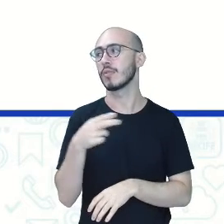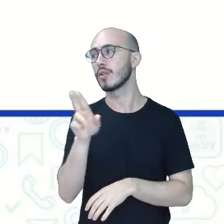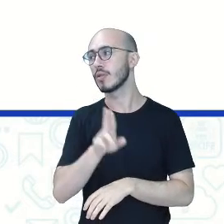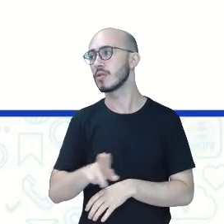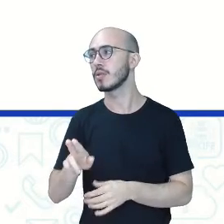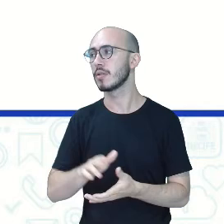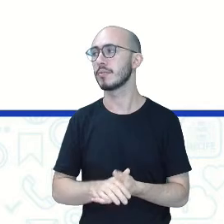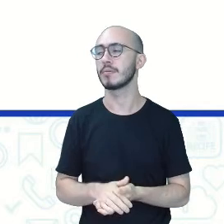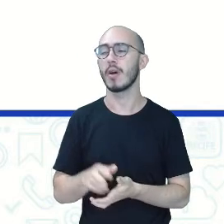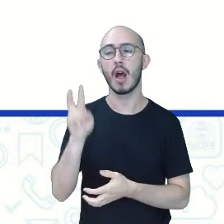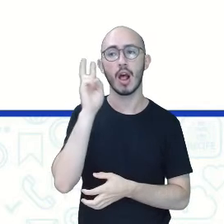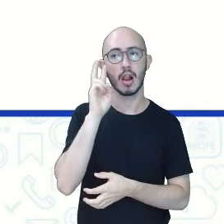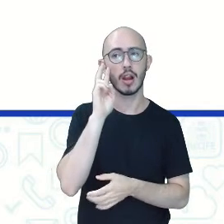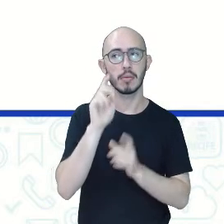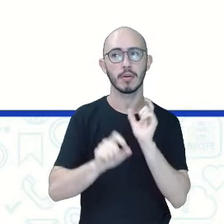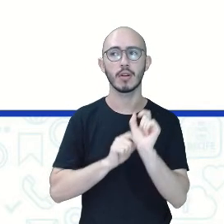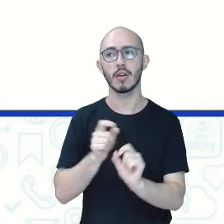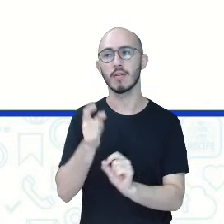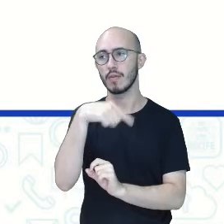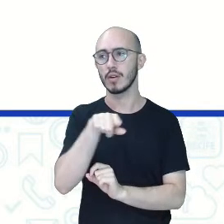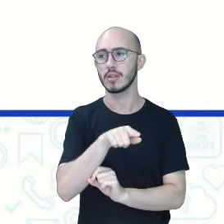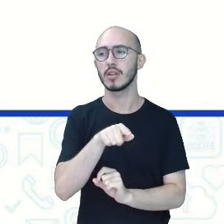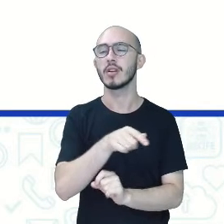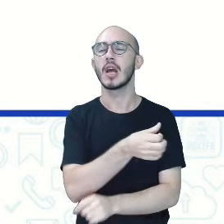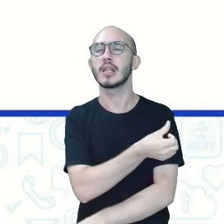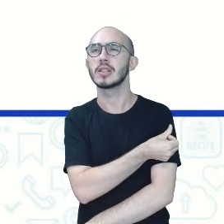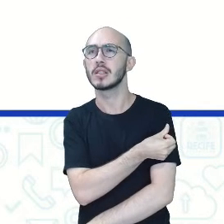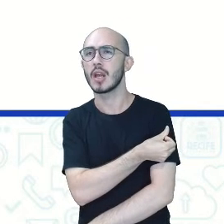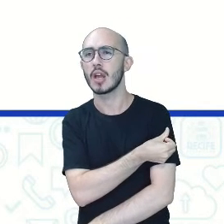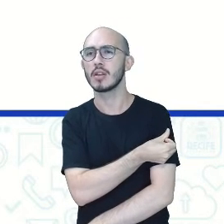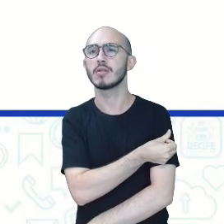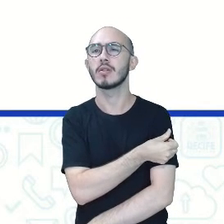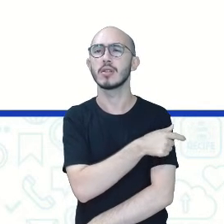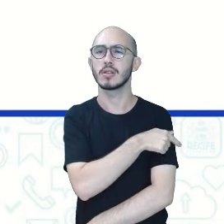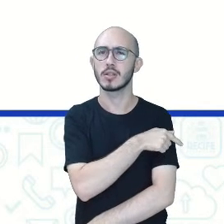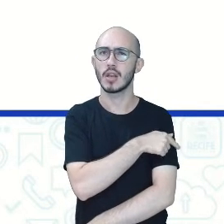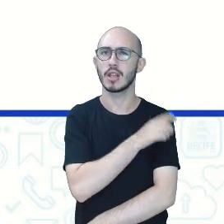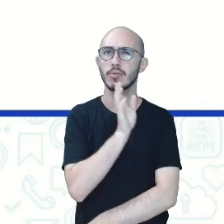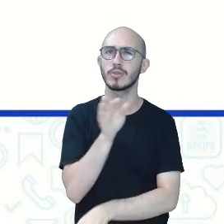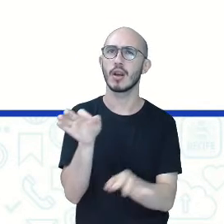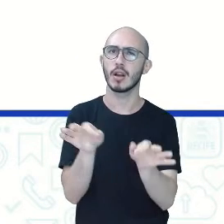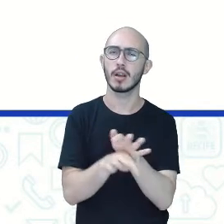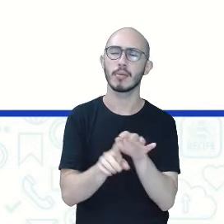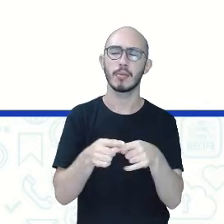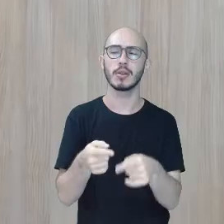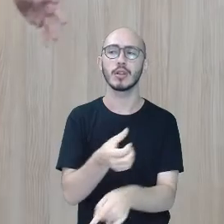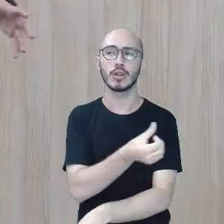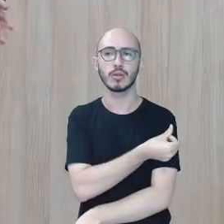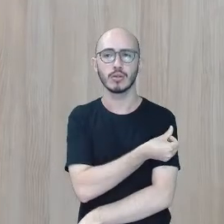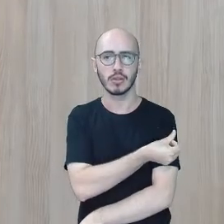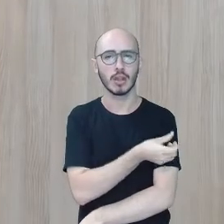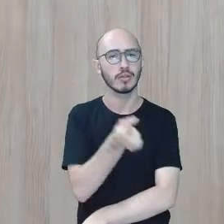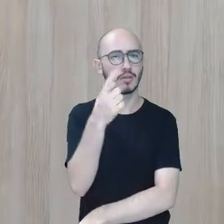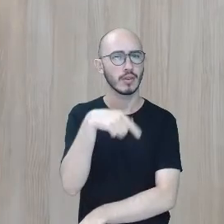utilizar. Lembra que quando você estava aí no 6º ano, no 7º ano já acabou com isso, mas quando você estava no 6º ano, você